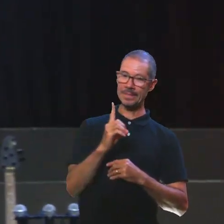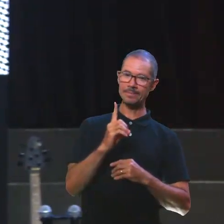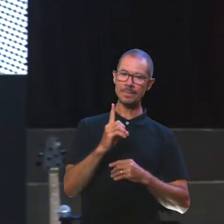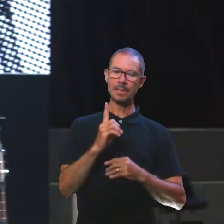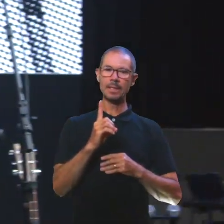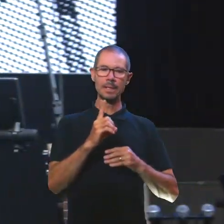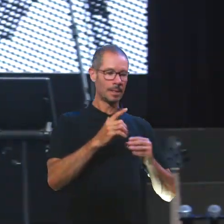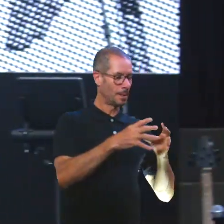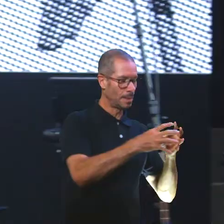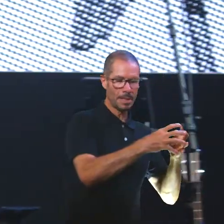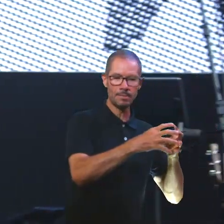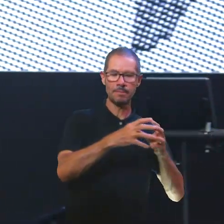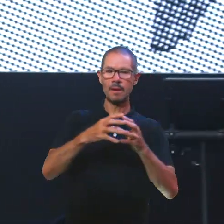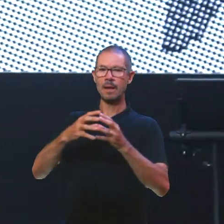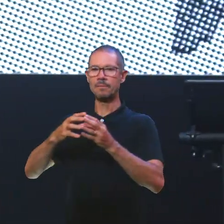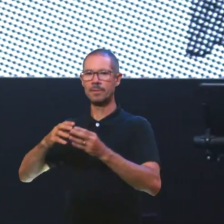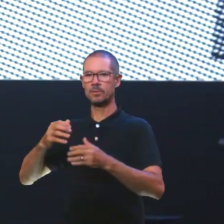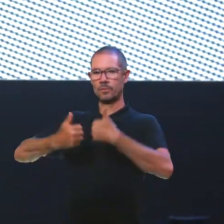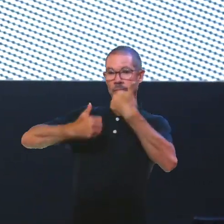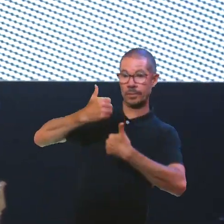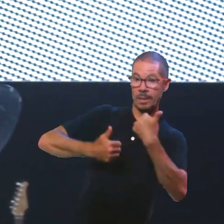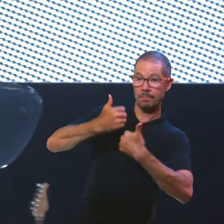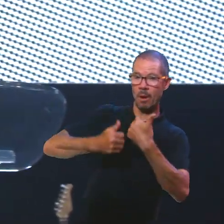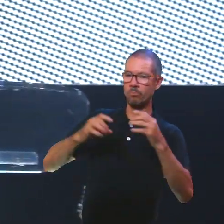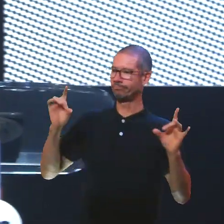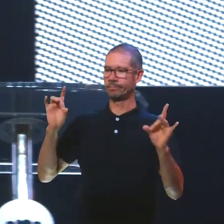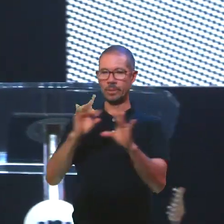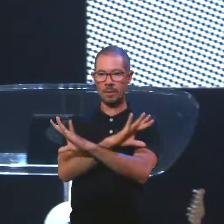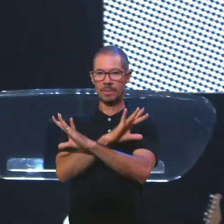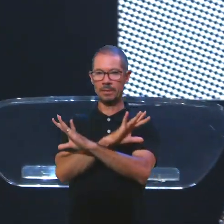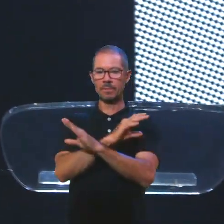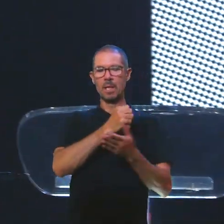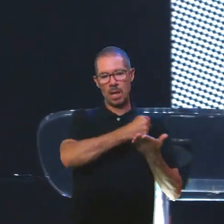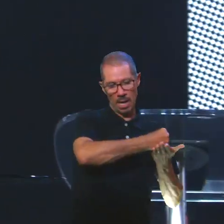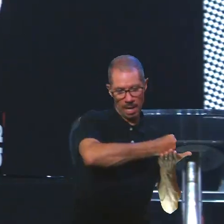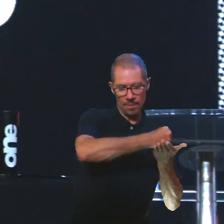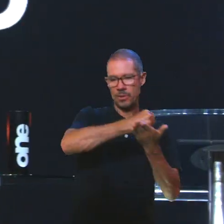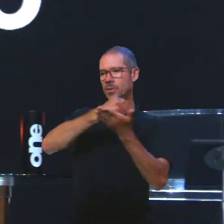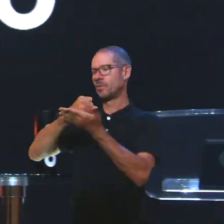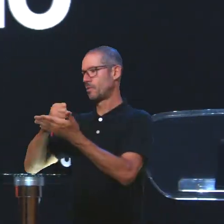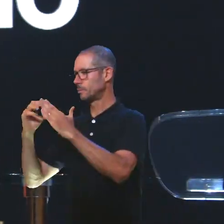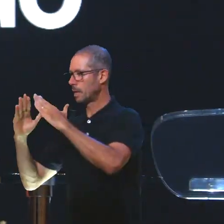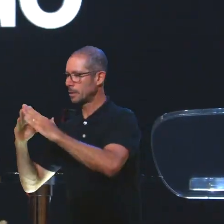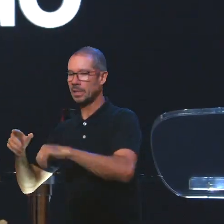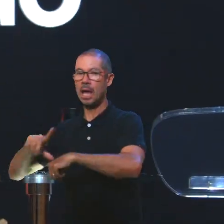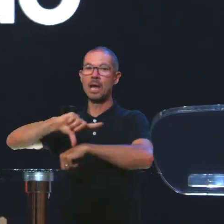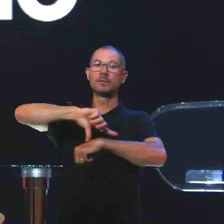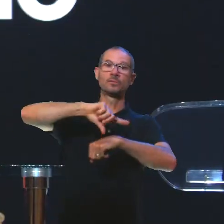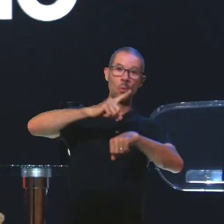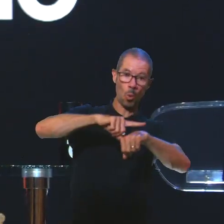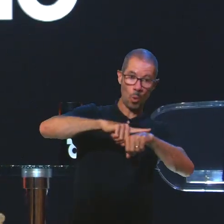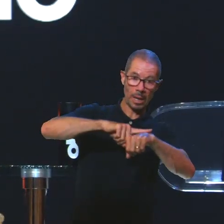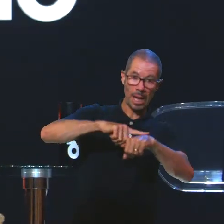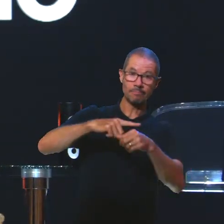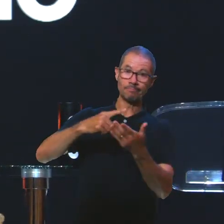para ver ele jogando bola, e quando terminava o jogo, já os levava de volta para casa antes do horário combinado com a